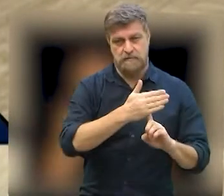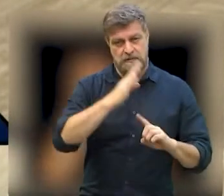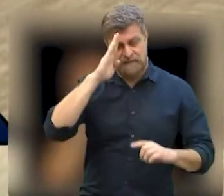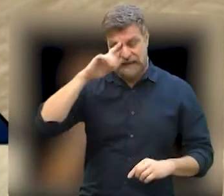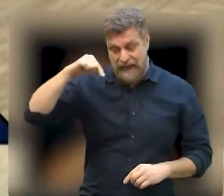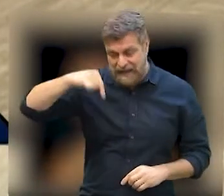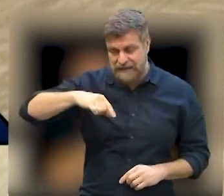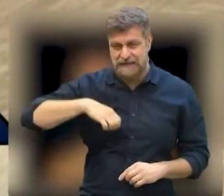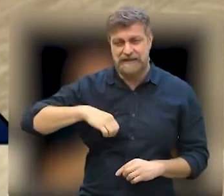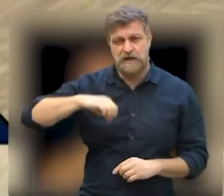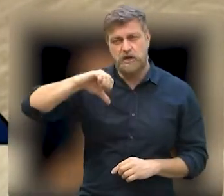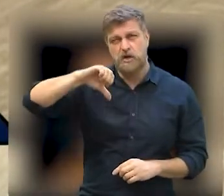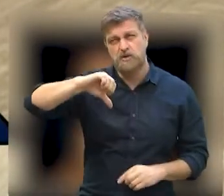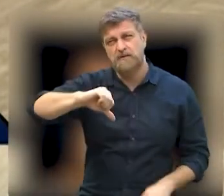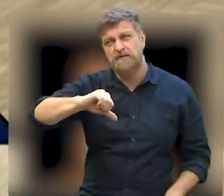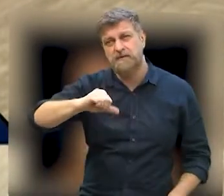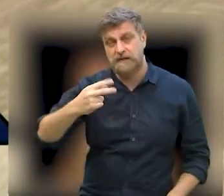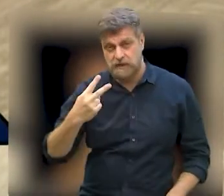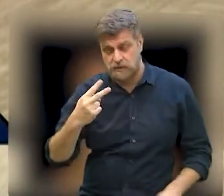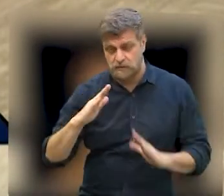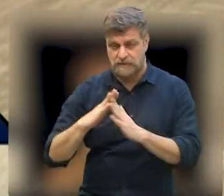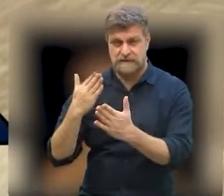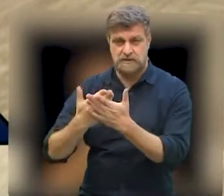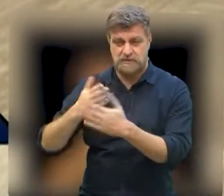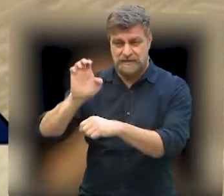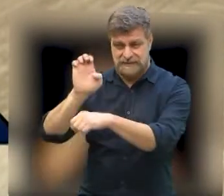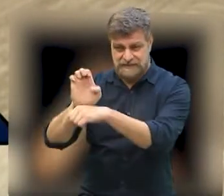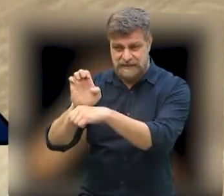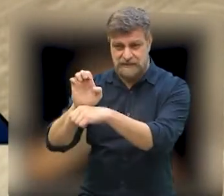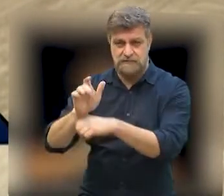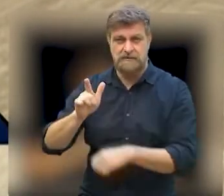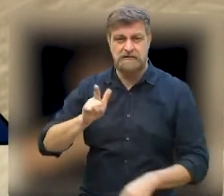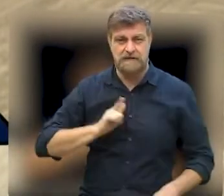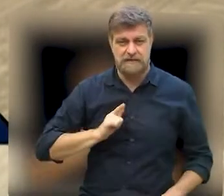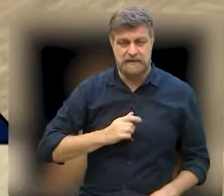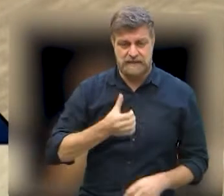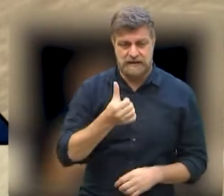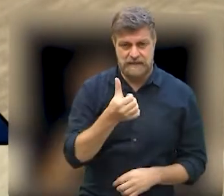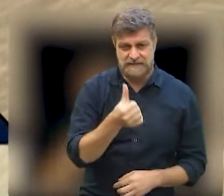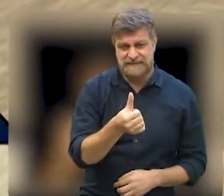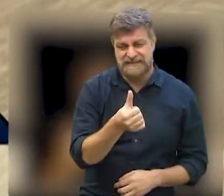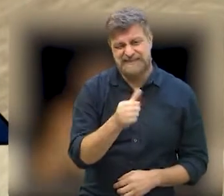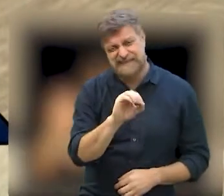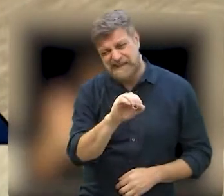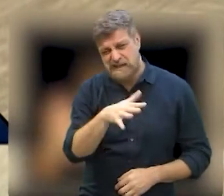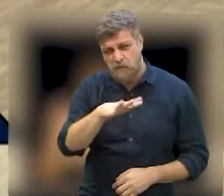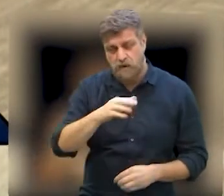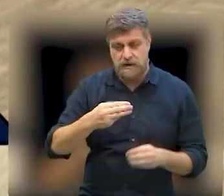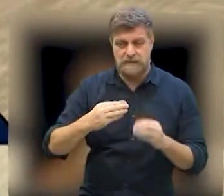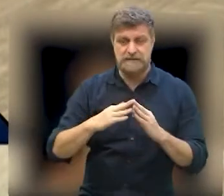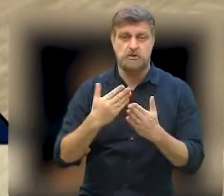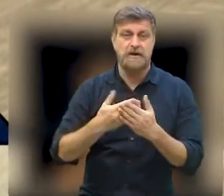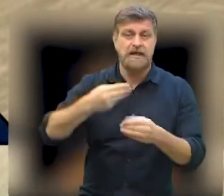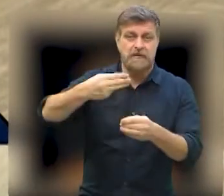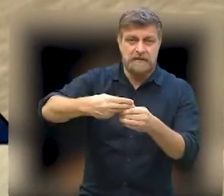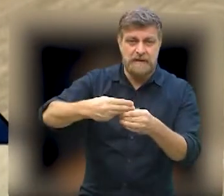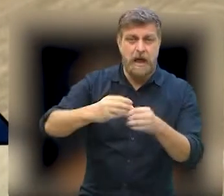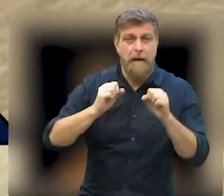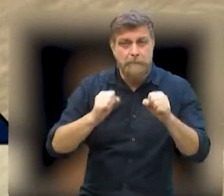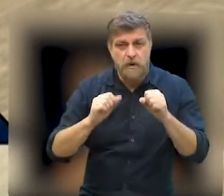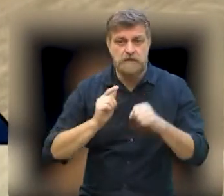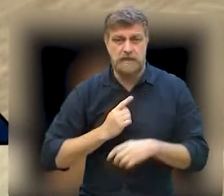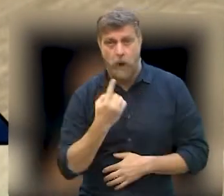modelo. Nós temos aqui se eu não me engano, 92 escolas estaduais, nós temos mais 60 e poucas